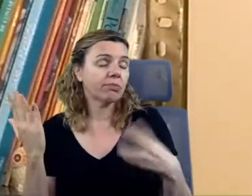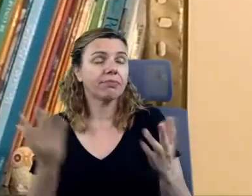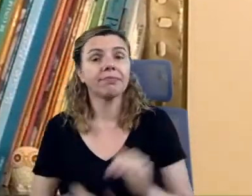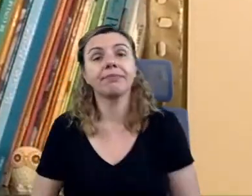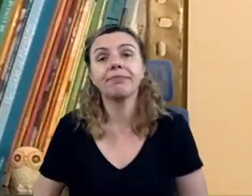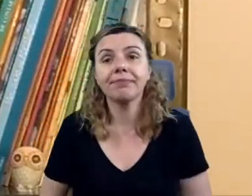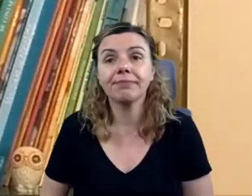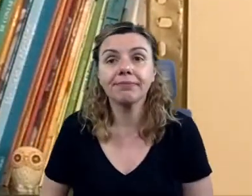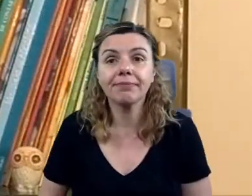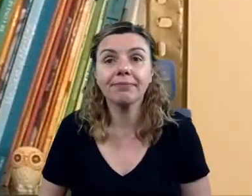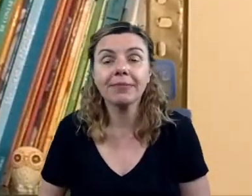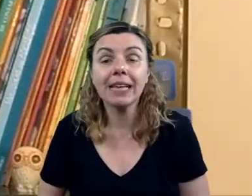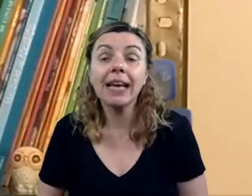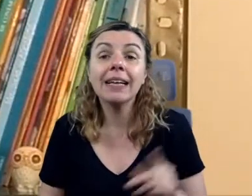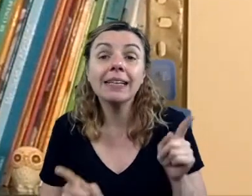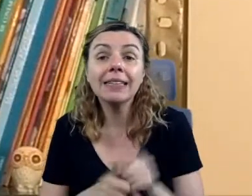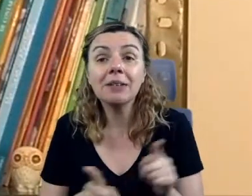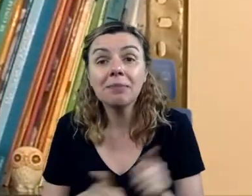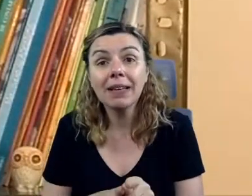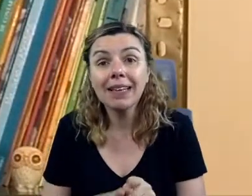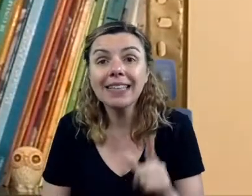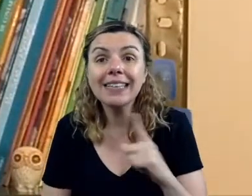poderão mastigar com os dentes.